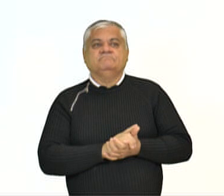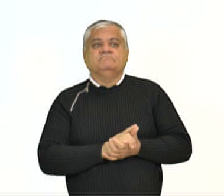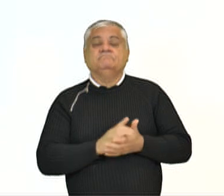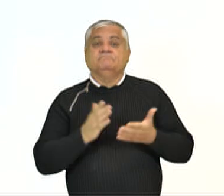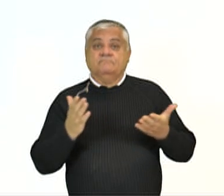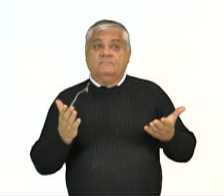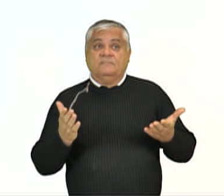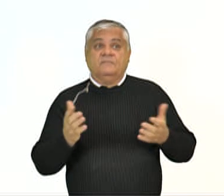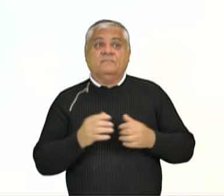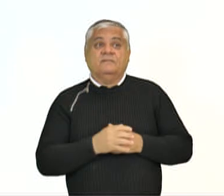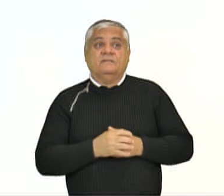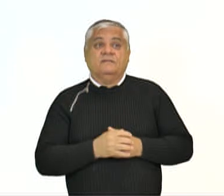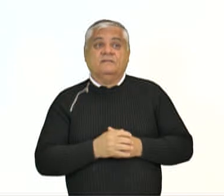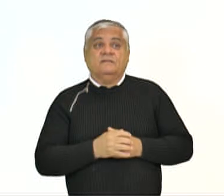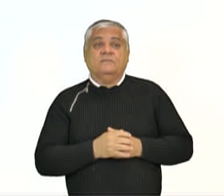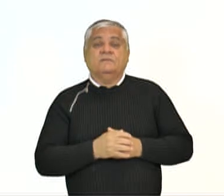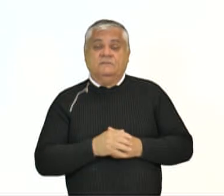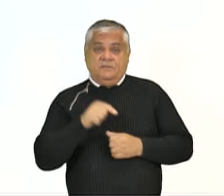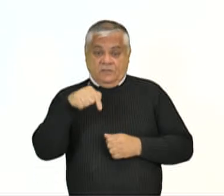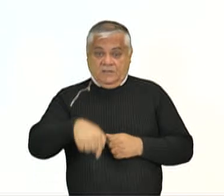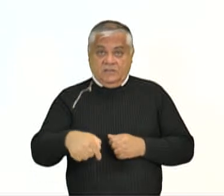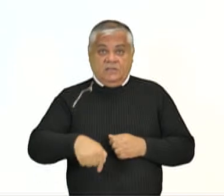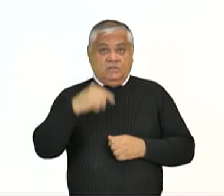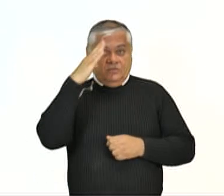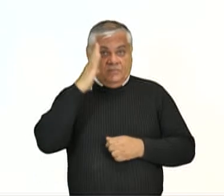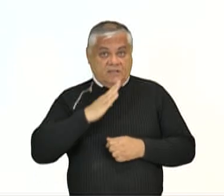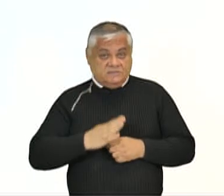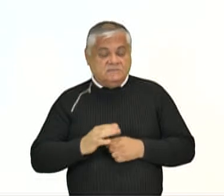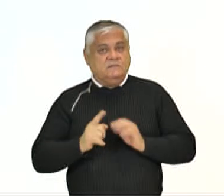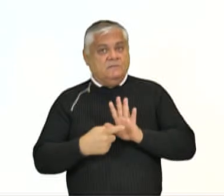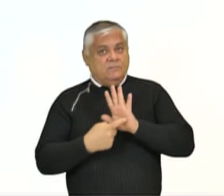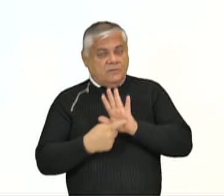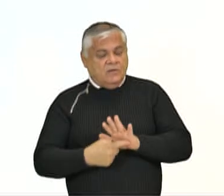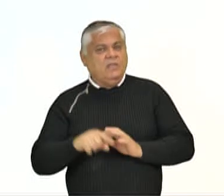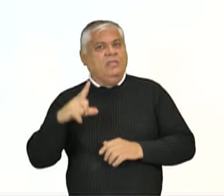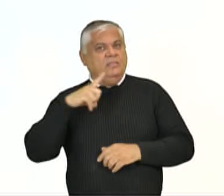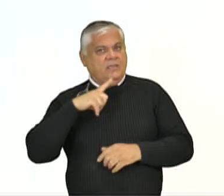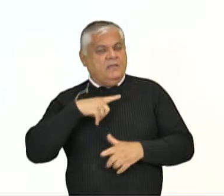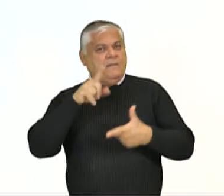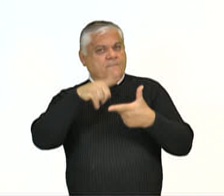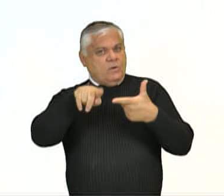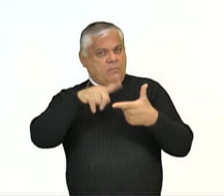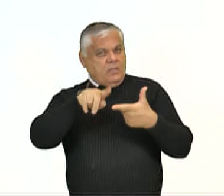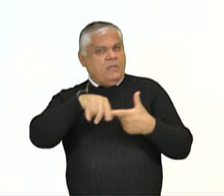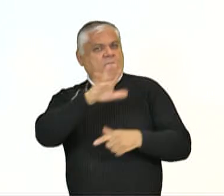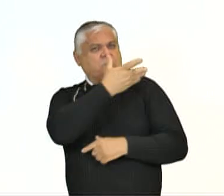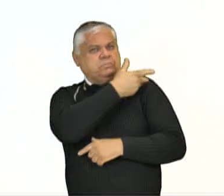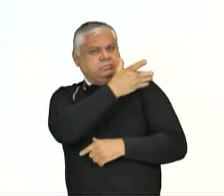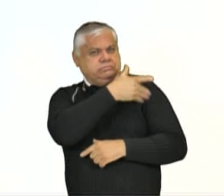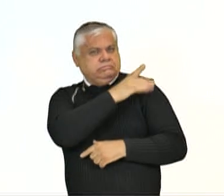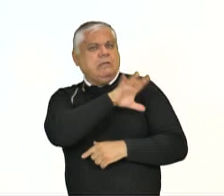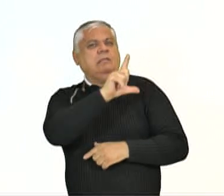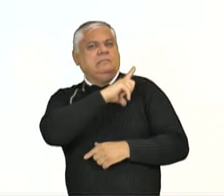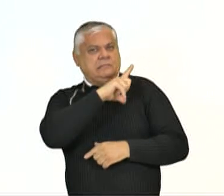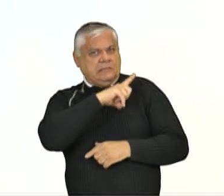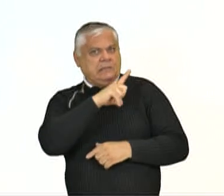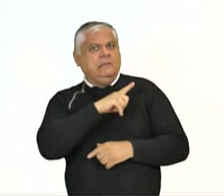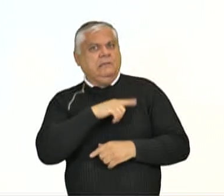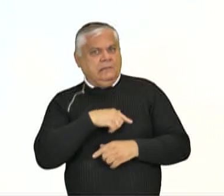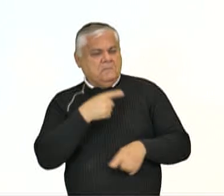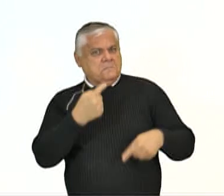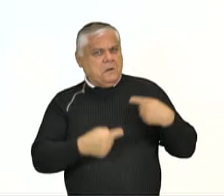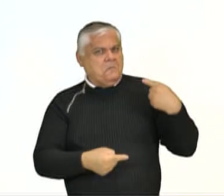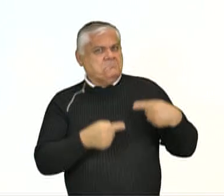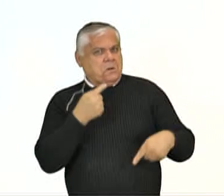dessa... O Brasil, então, também apresenta algumas questões raciais que vêm sendo discutidas